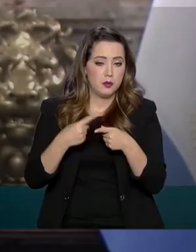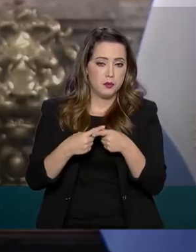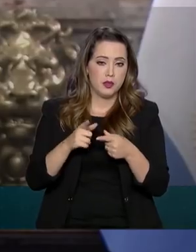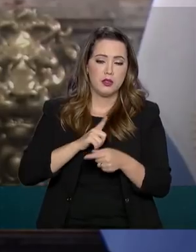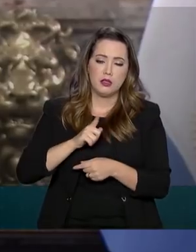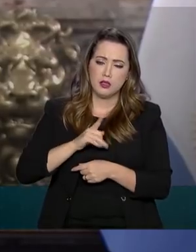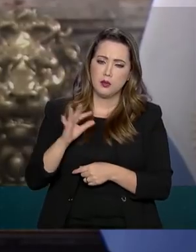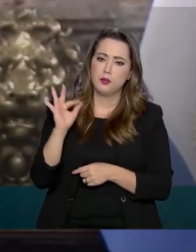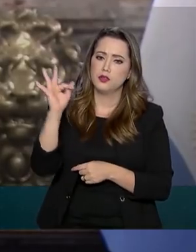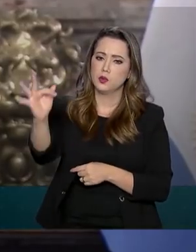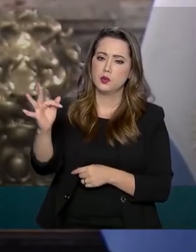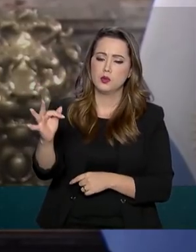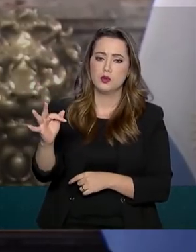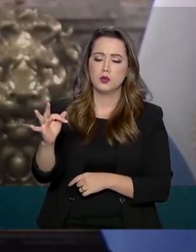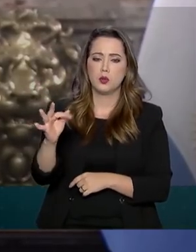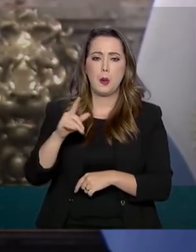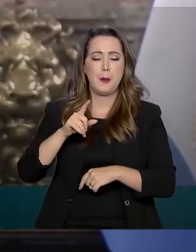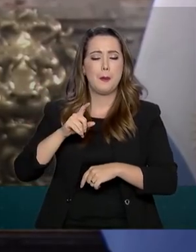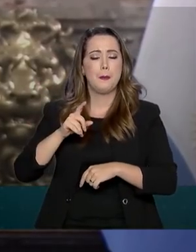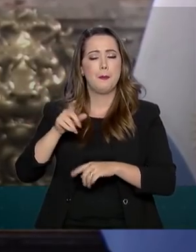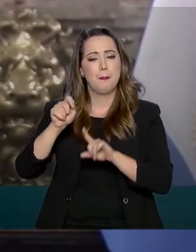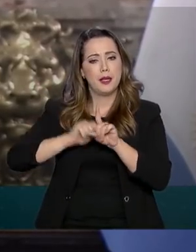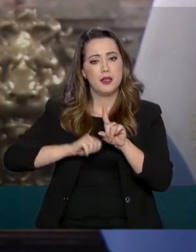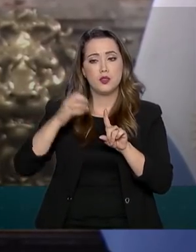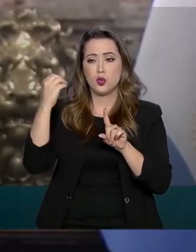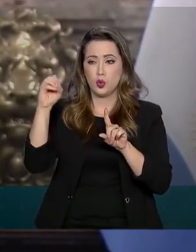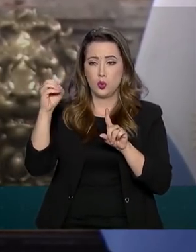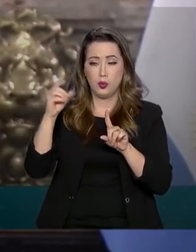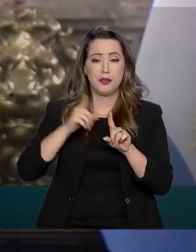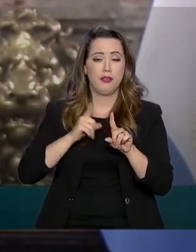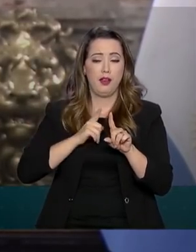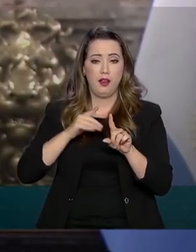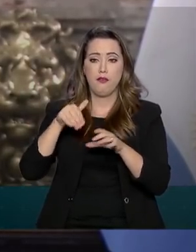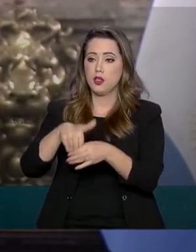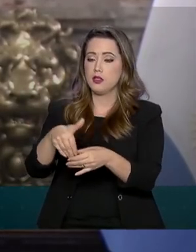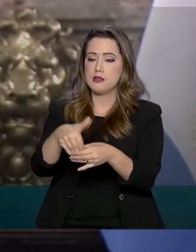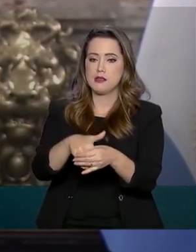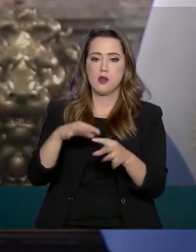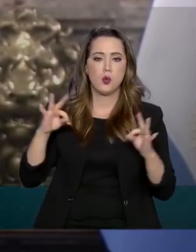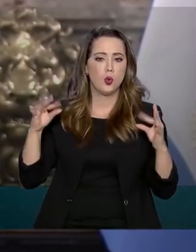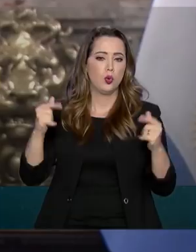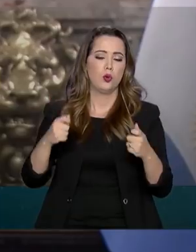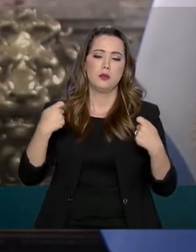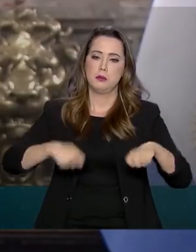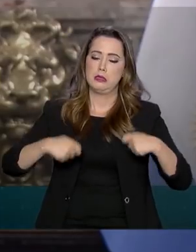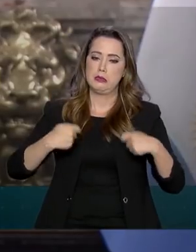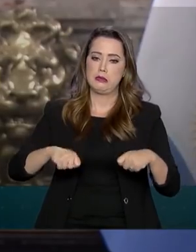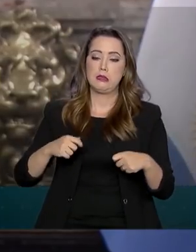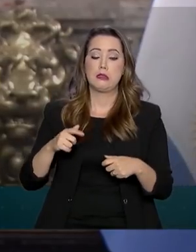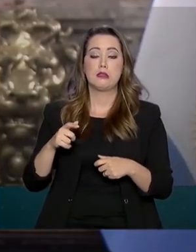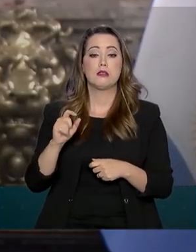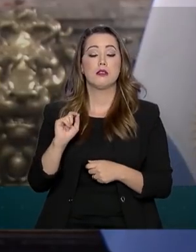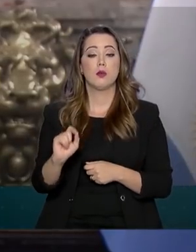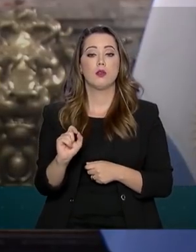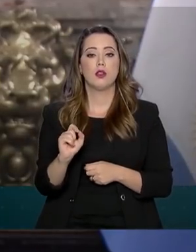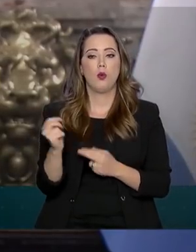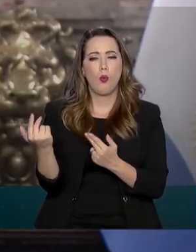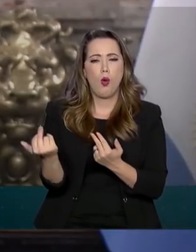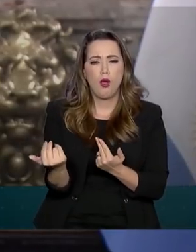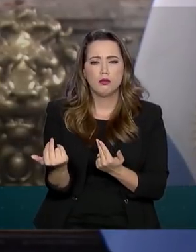pela frente agora, mês de outubro, eleições. E todos têm que ter, assim